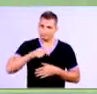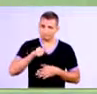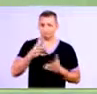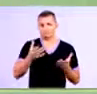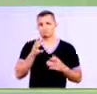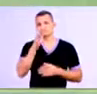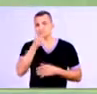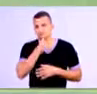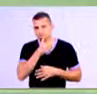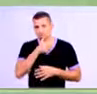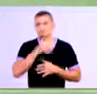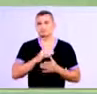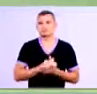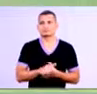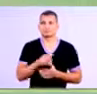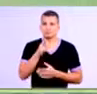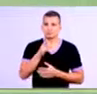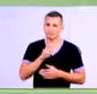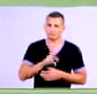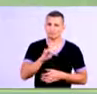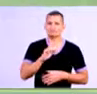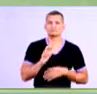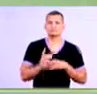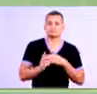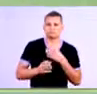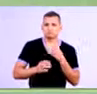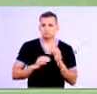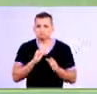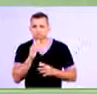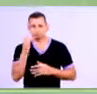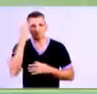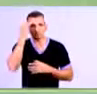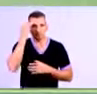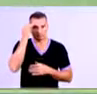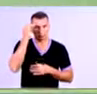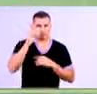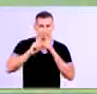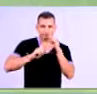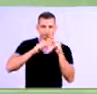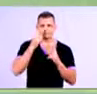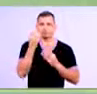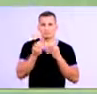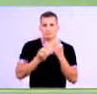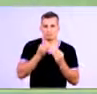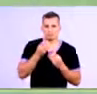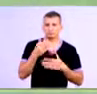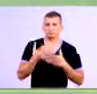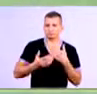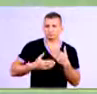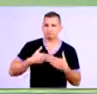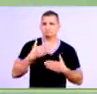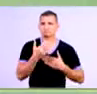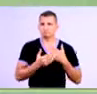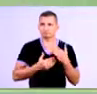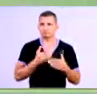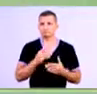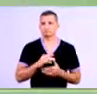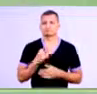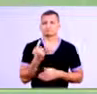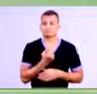demorado, tá? Ele vai criando uma estrutura de memória e ao ponto da gente